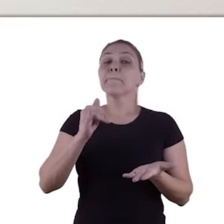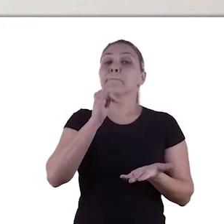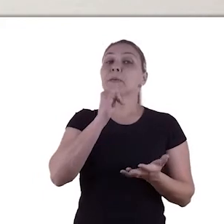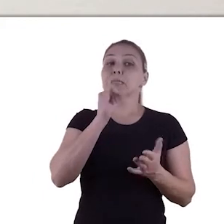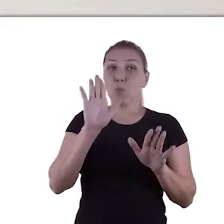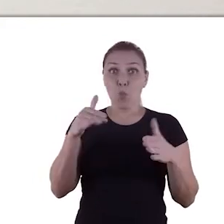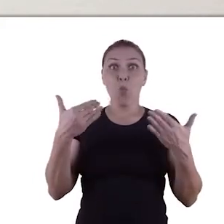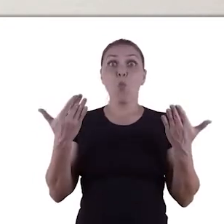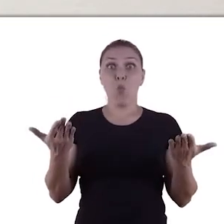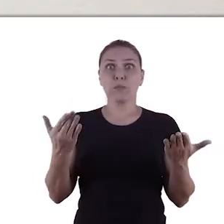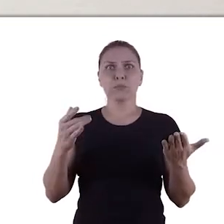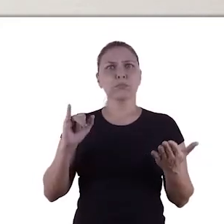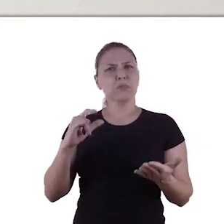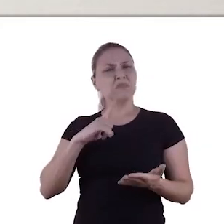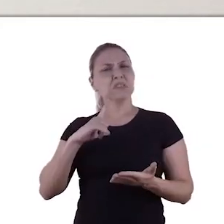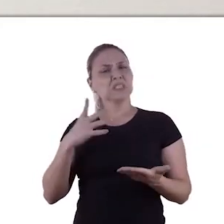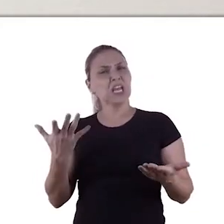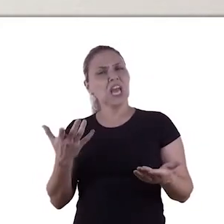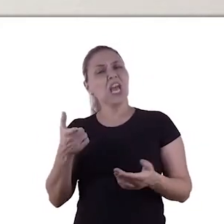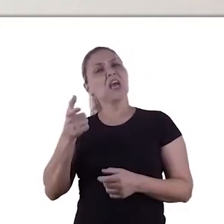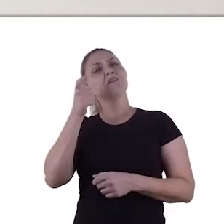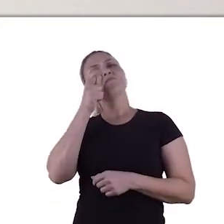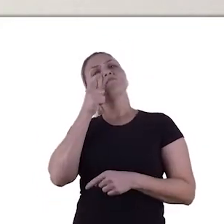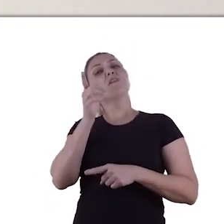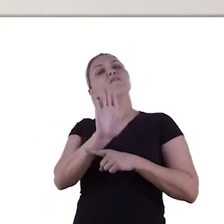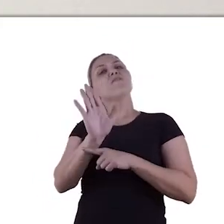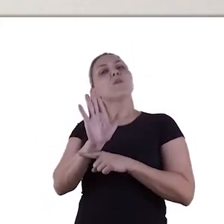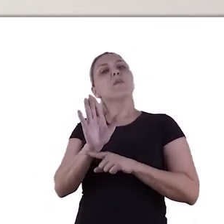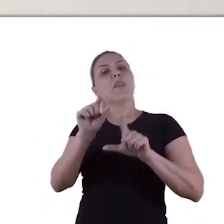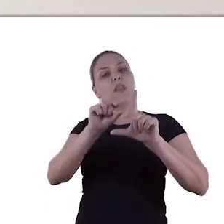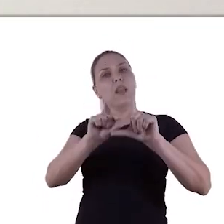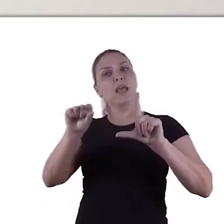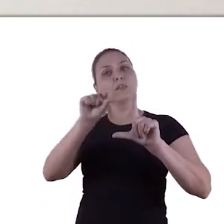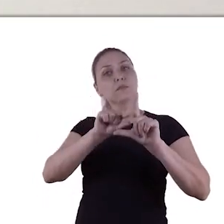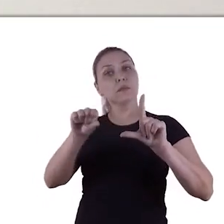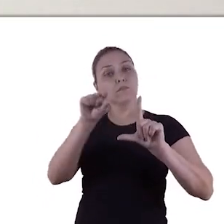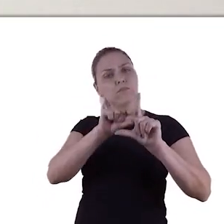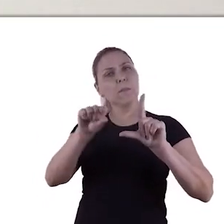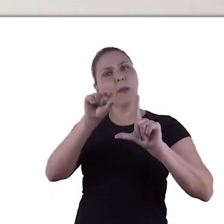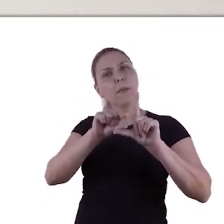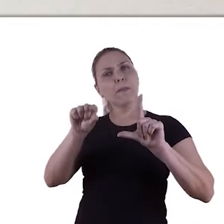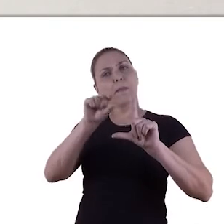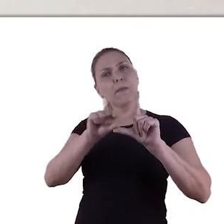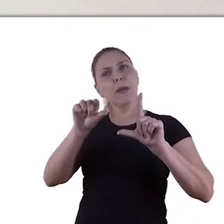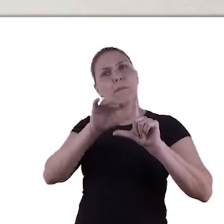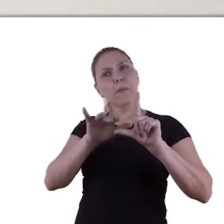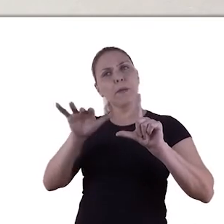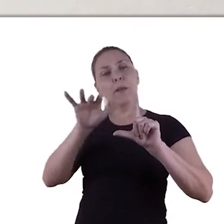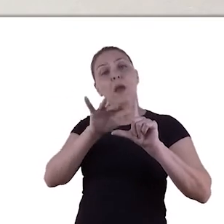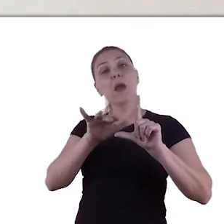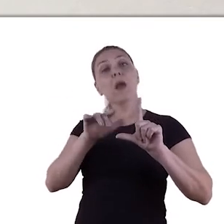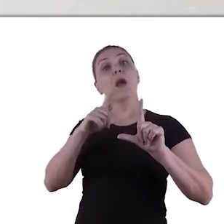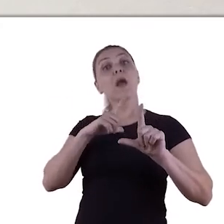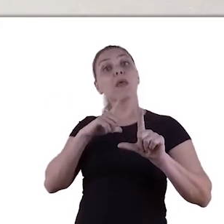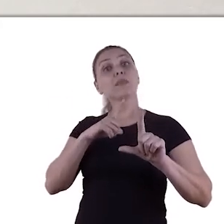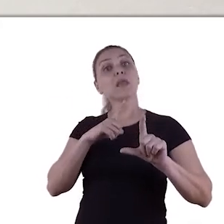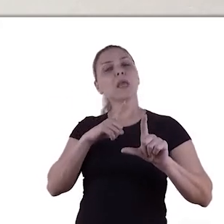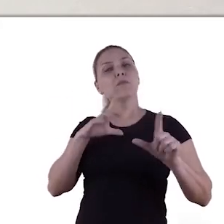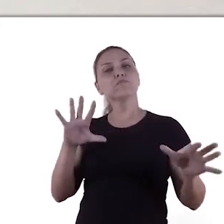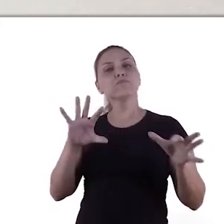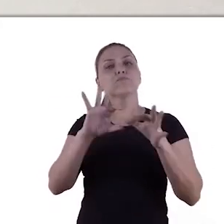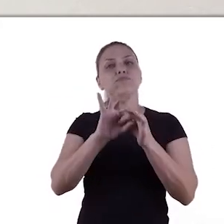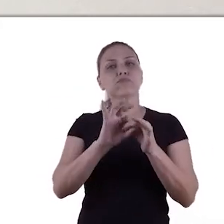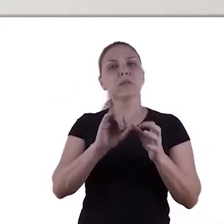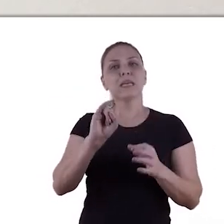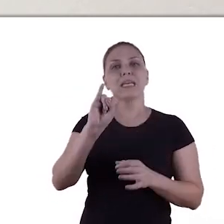é o seguinte, se eu quiser assistir um filme legendado, né, no Netflix tem integração